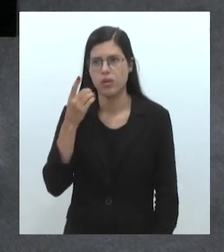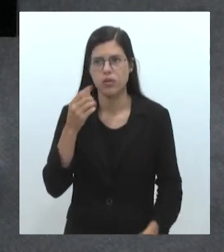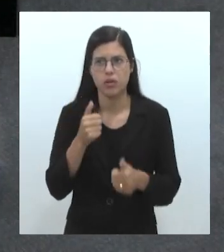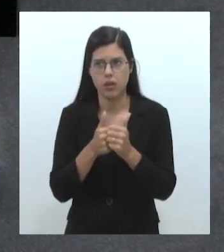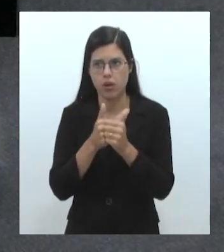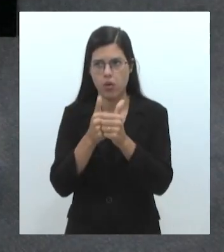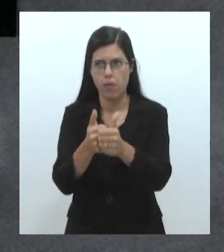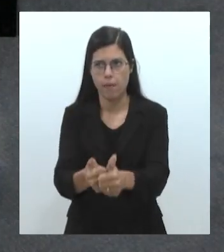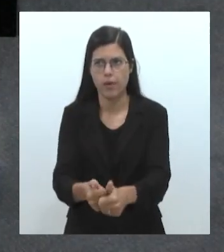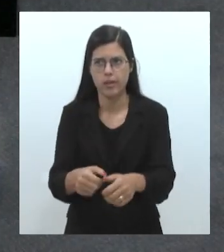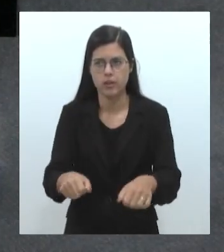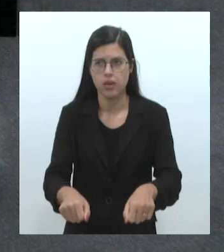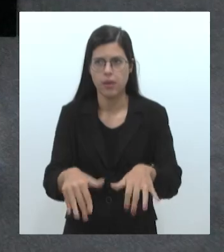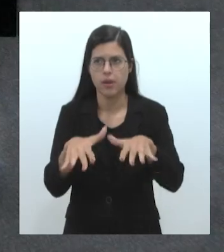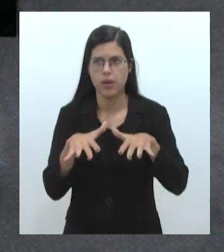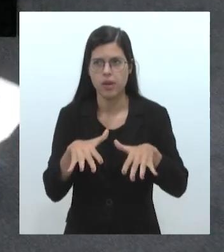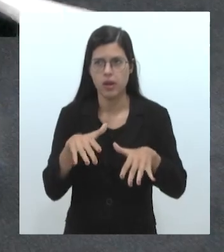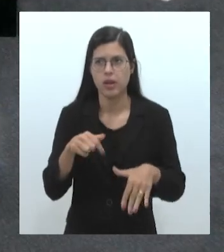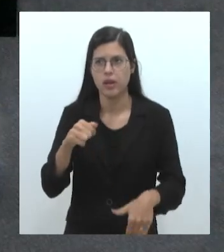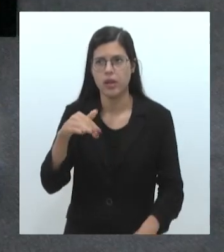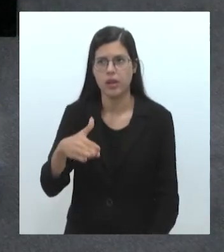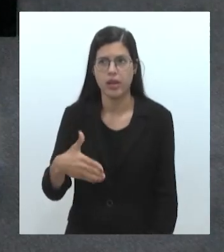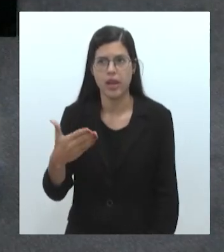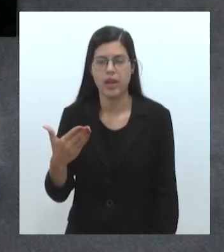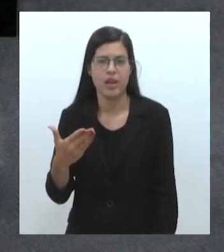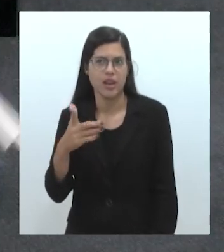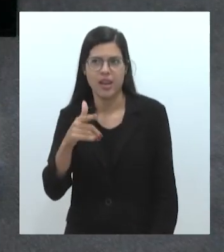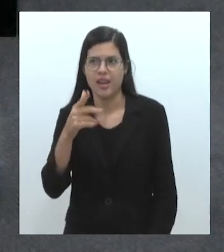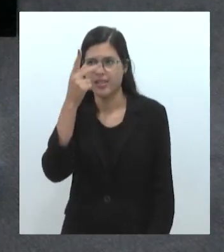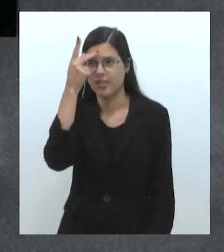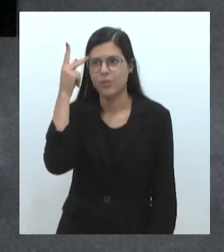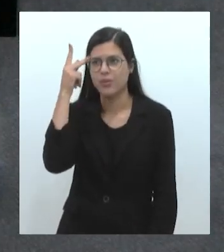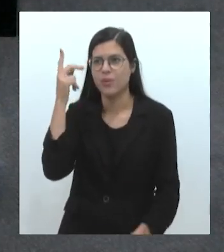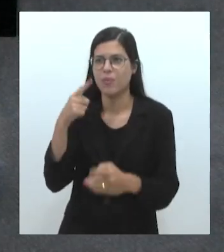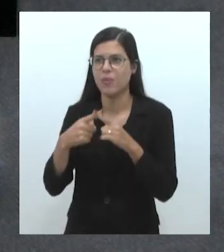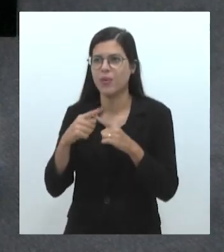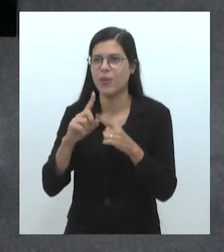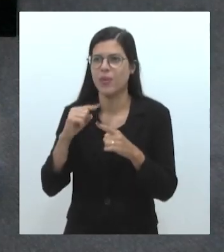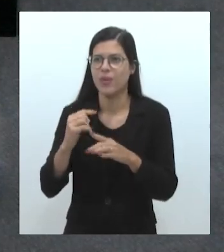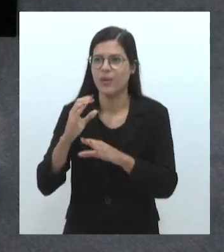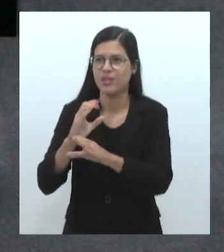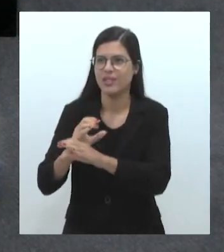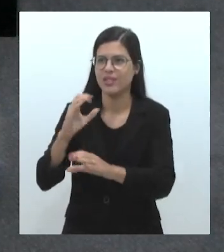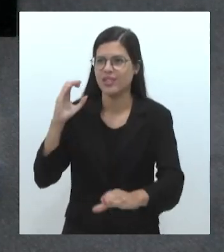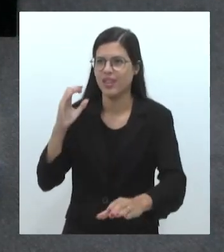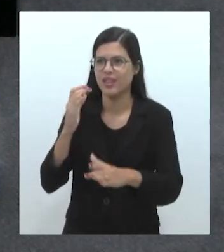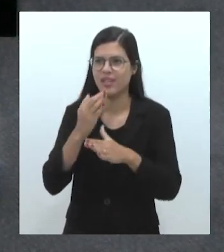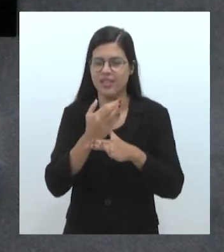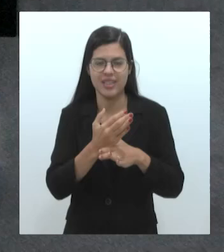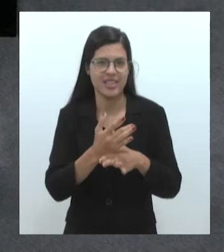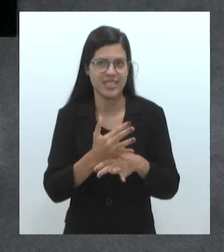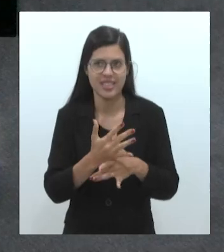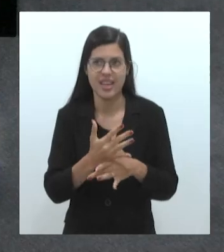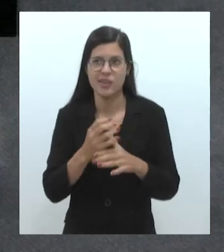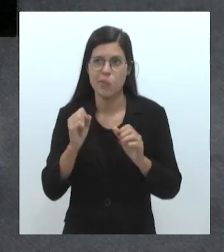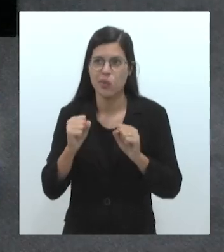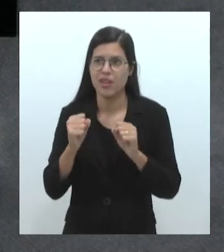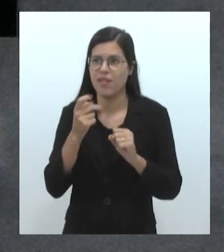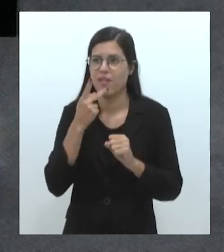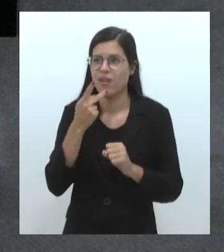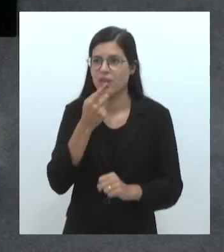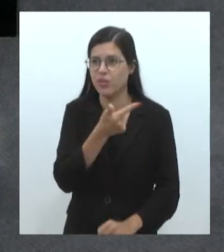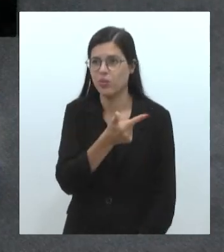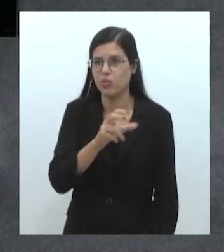plenário, quem são essas pessoas. Porque nosso engenheiro aqui das cidades também poderá falar. Há 200